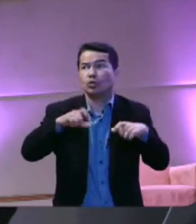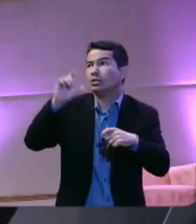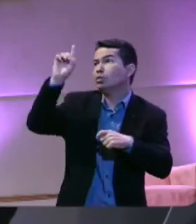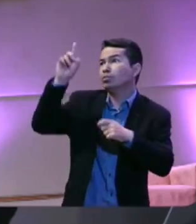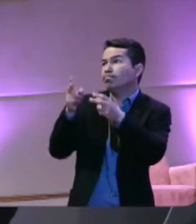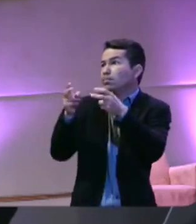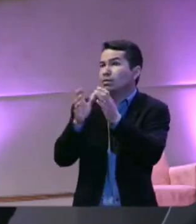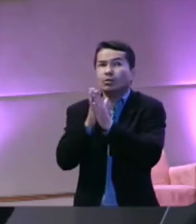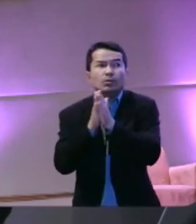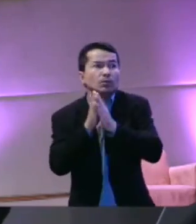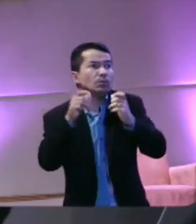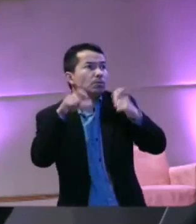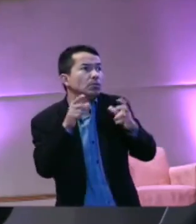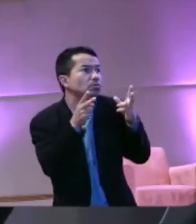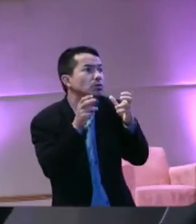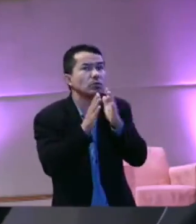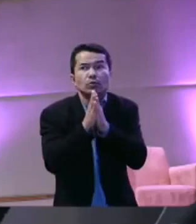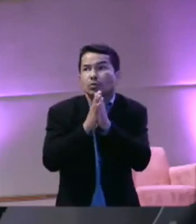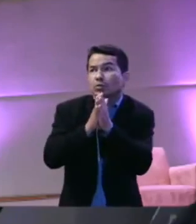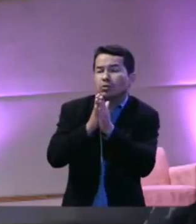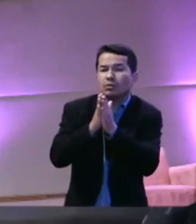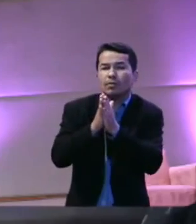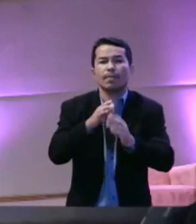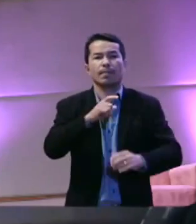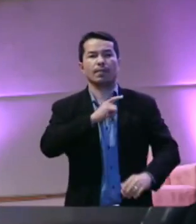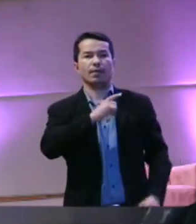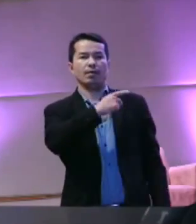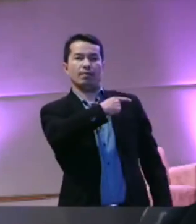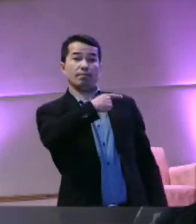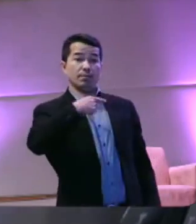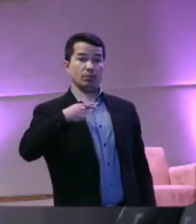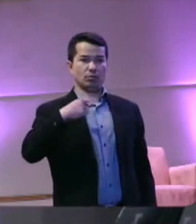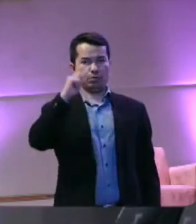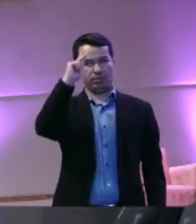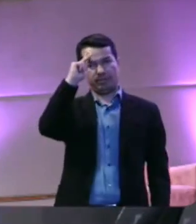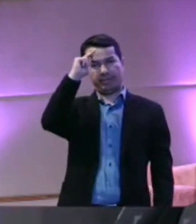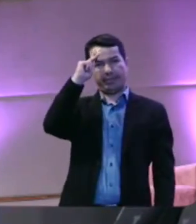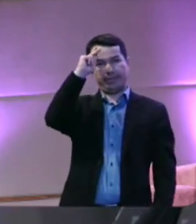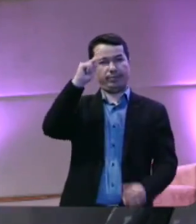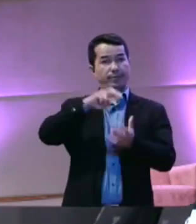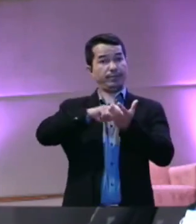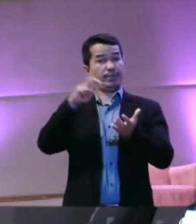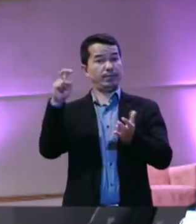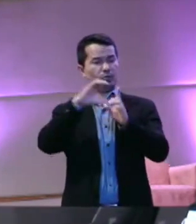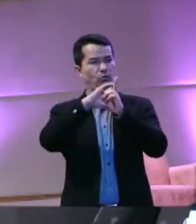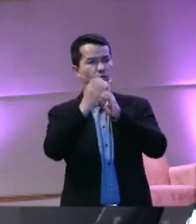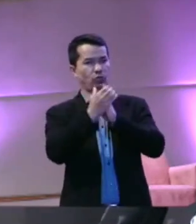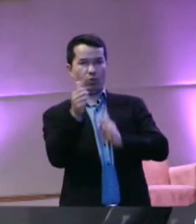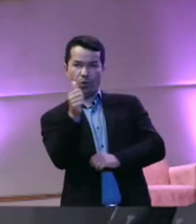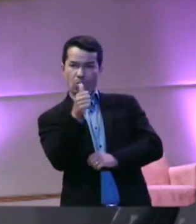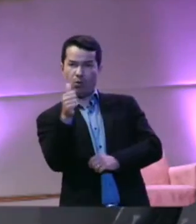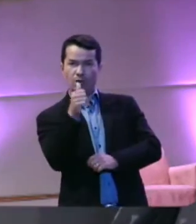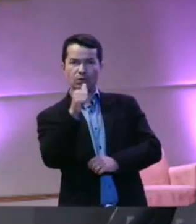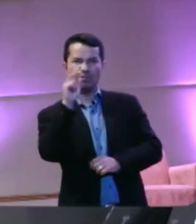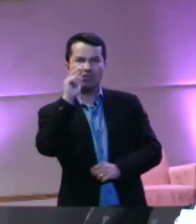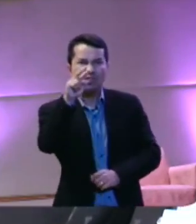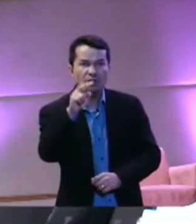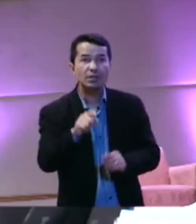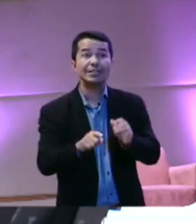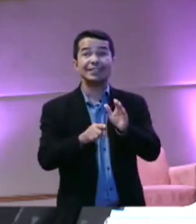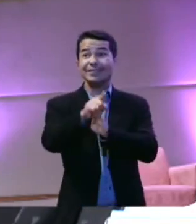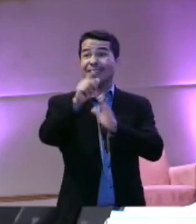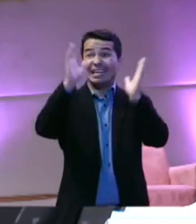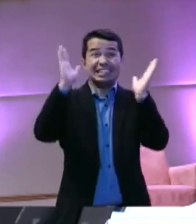pessoas aqui já se inscreveram para o Casa de Paz? E ele fez: oh, só isso. E ele ficou assustado porque